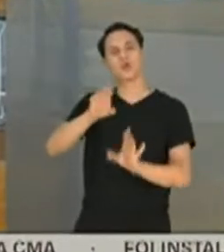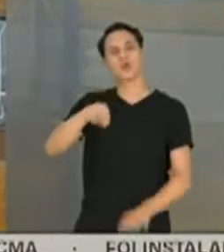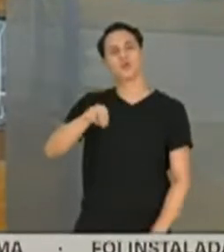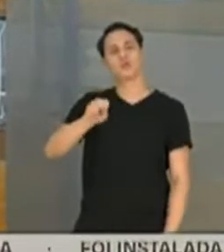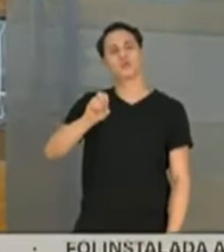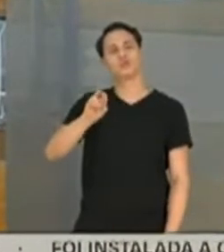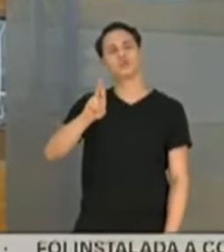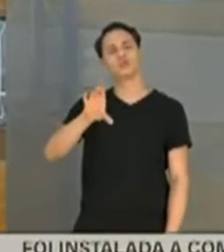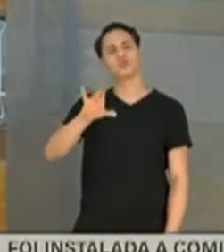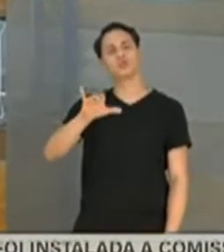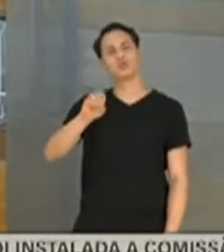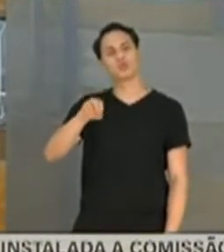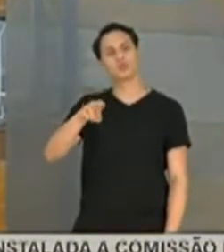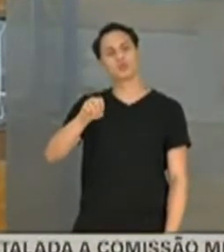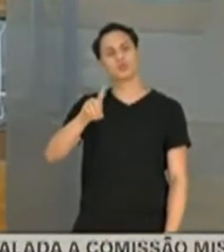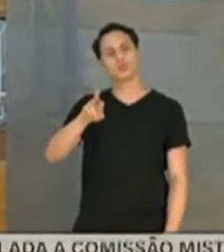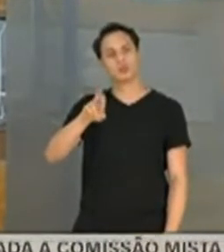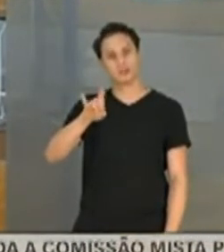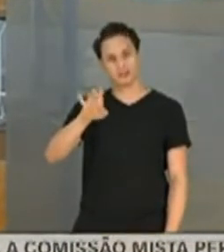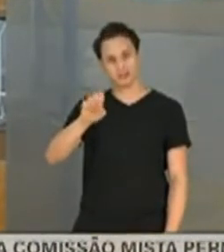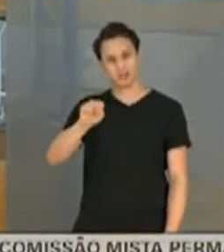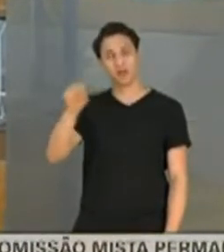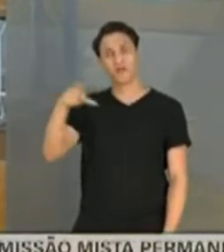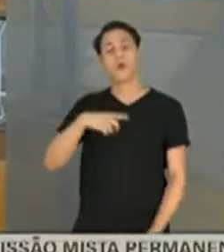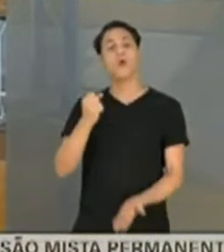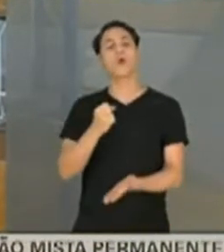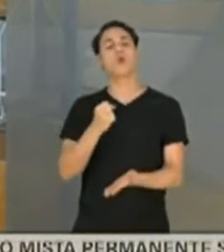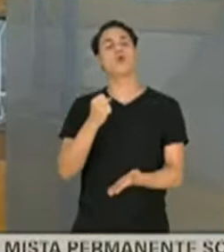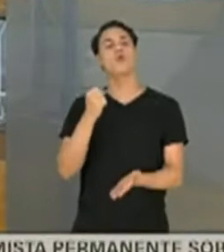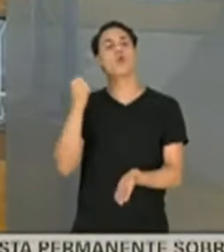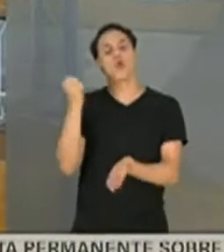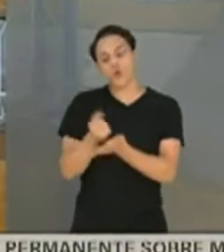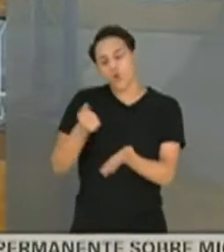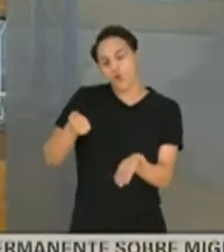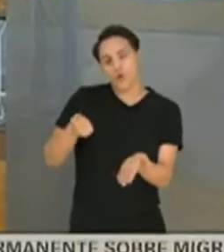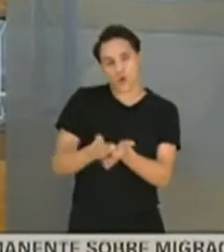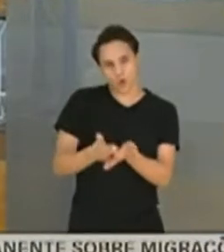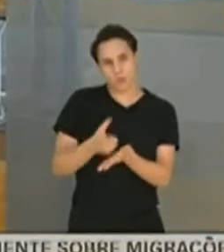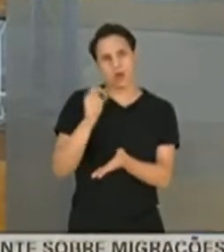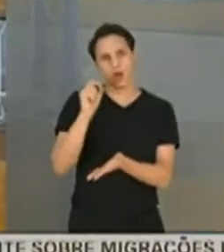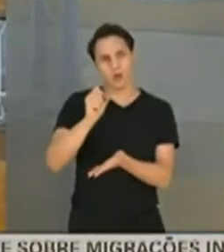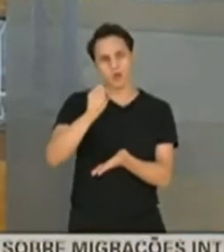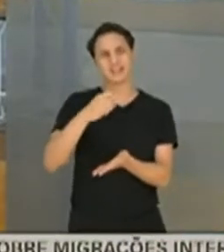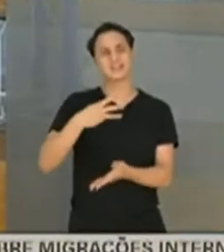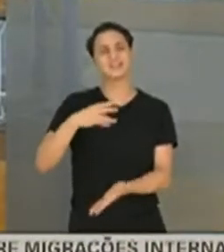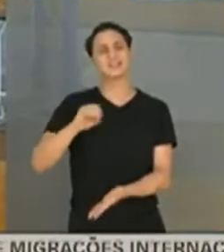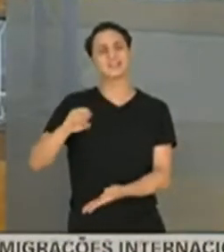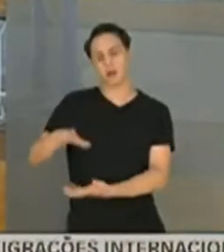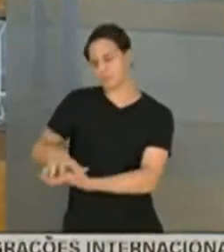antecipada, no início sem nota fiscal, de 300 respiradores aí,